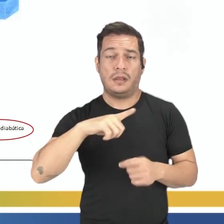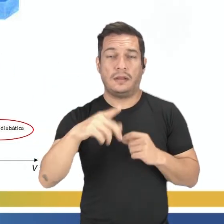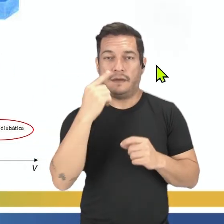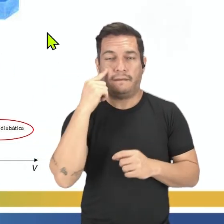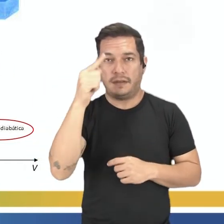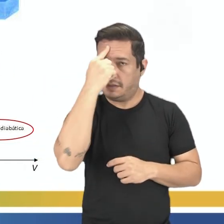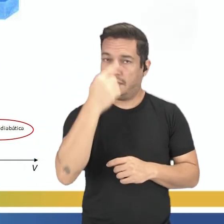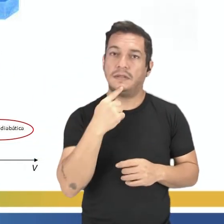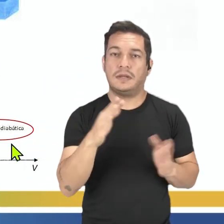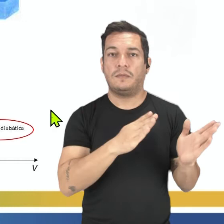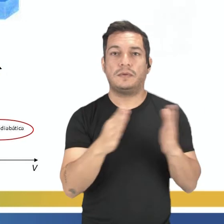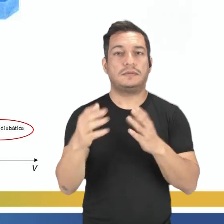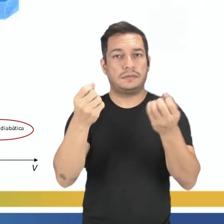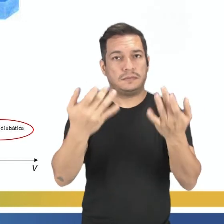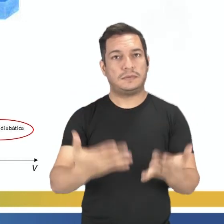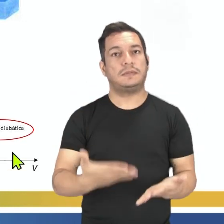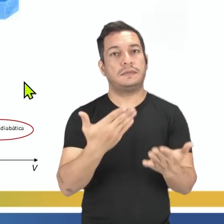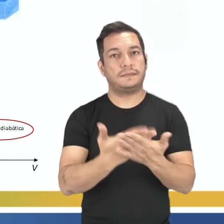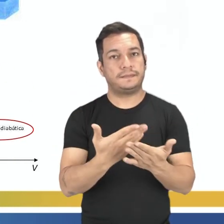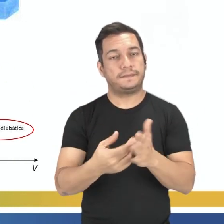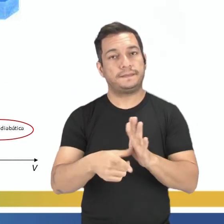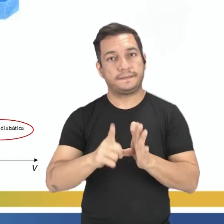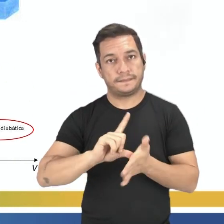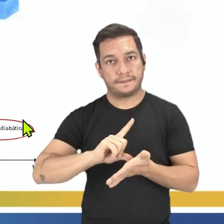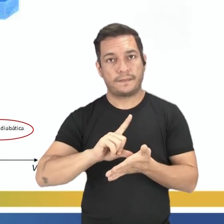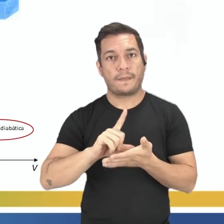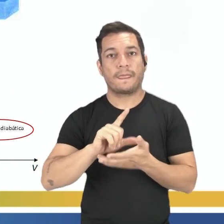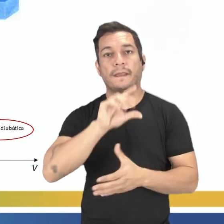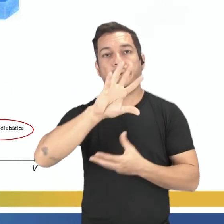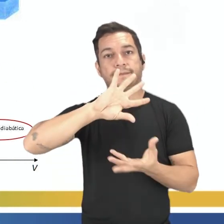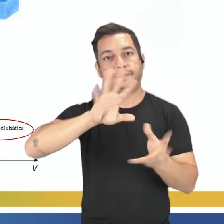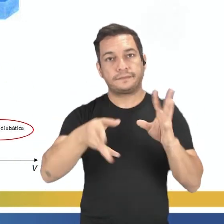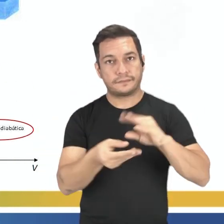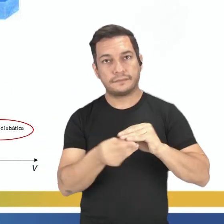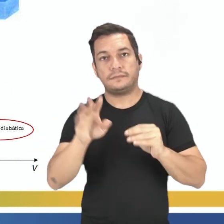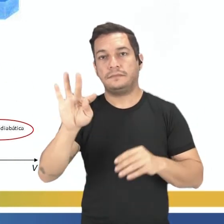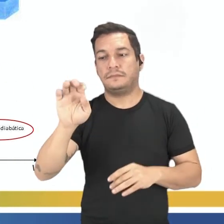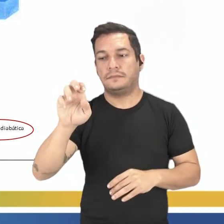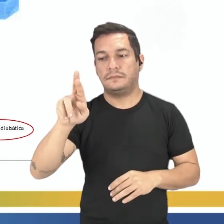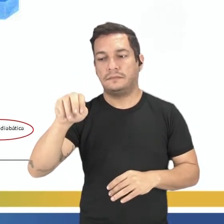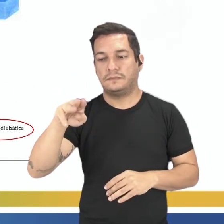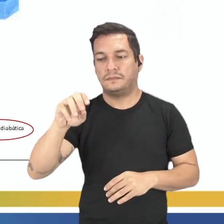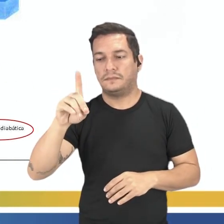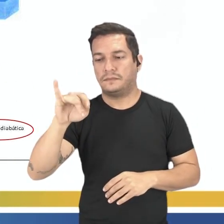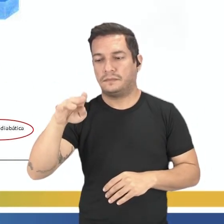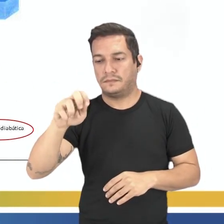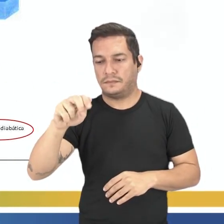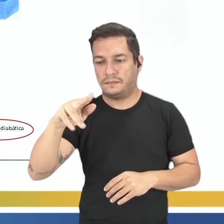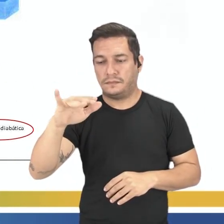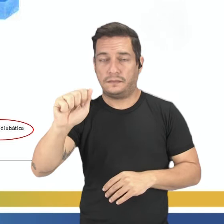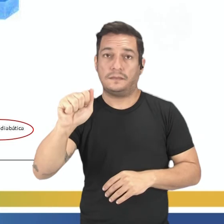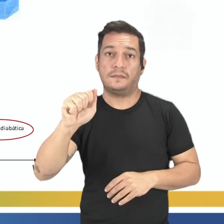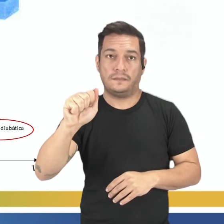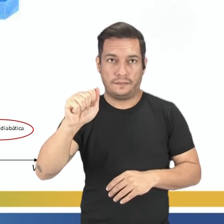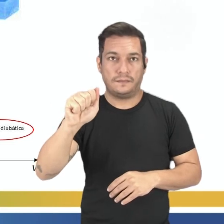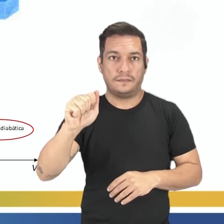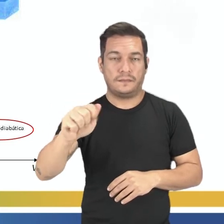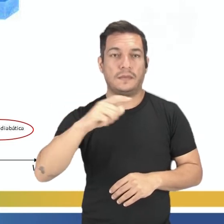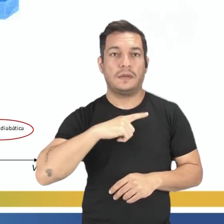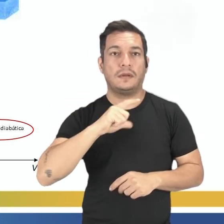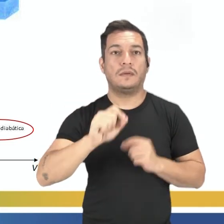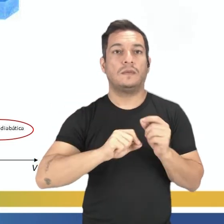aqueles processos que foi explicado na nossa aula anterior, sobre as transformações termodinâmicas. E aí, isso traz